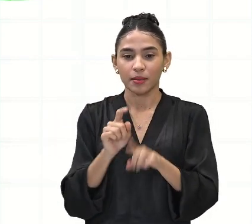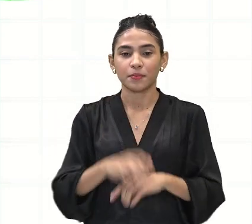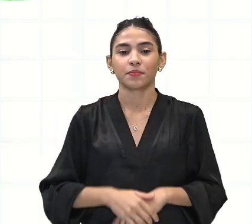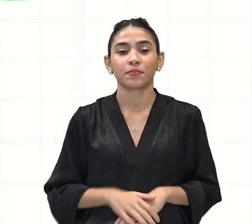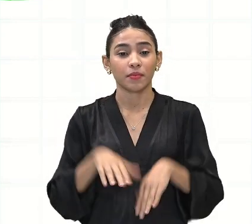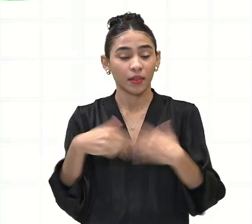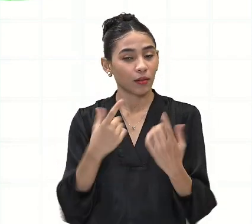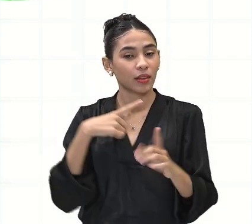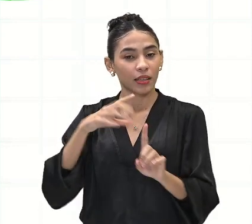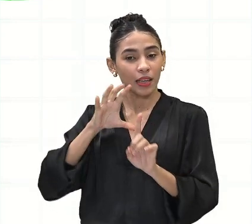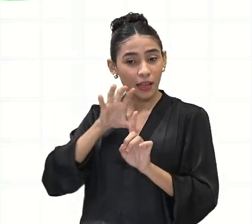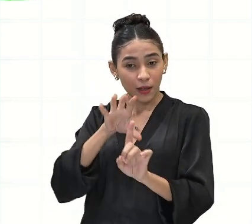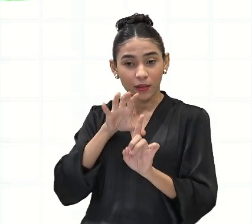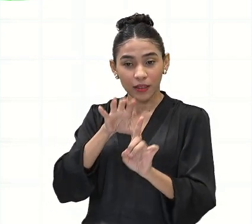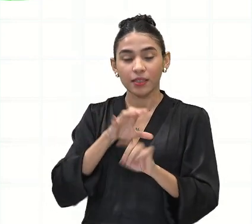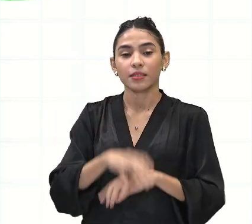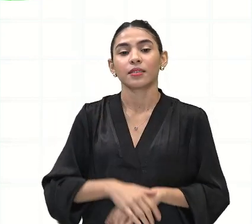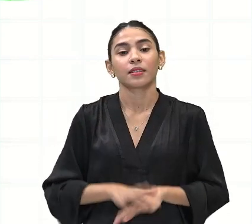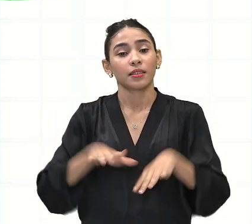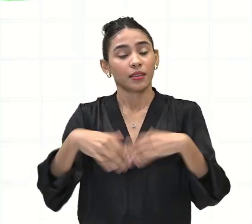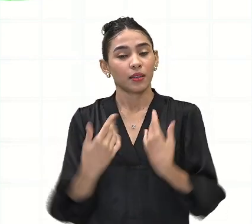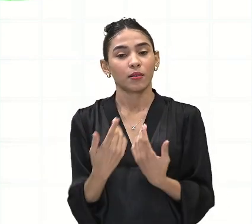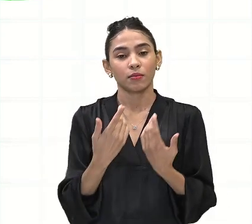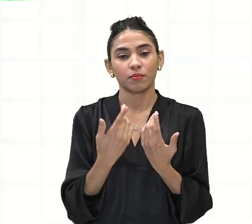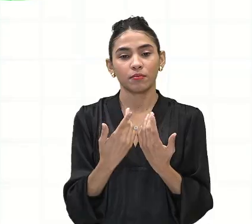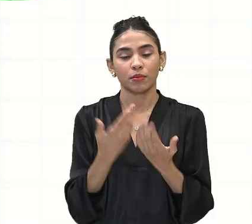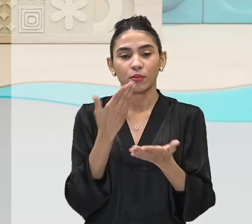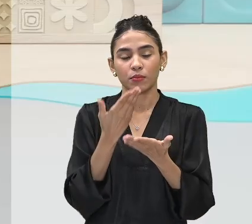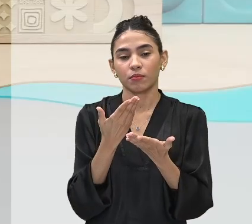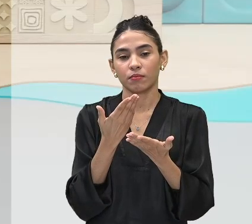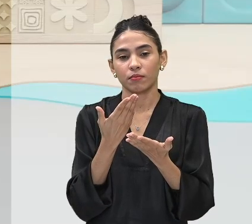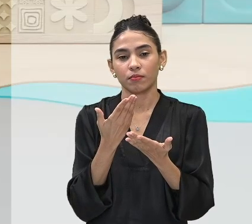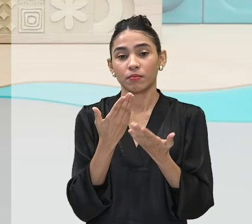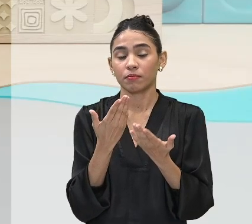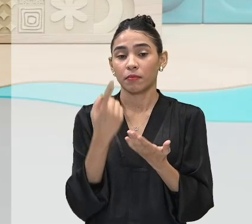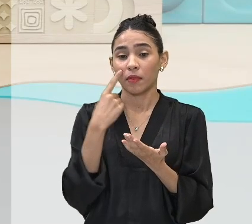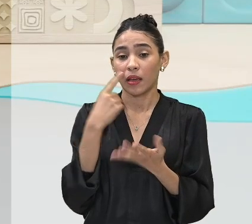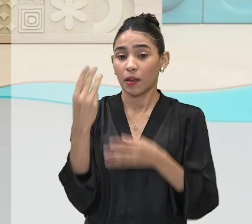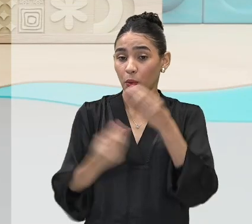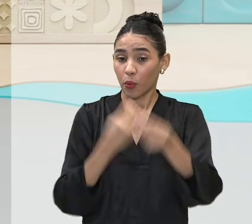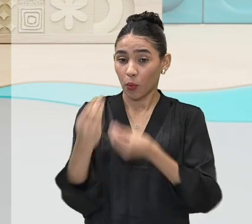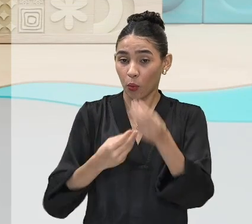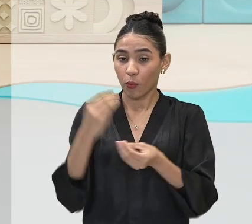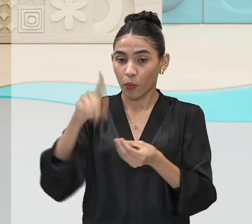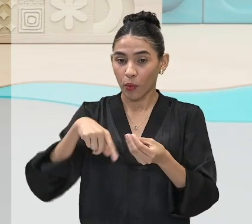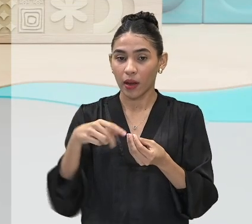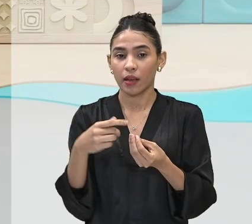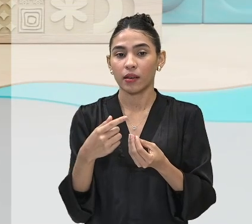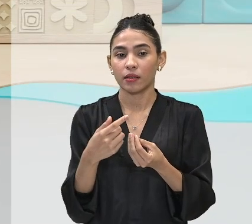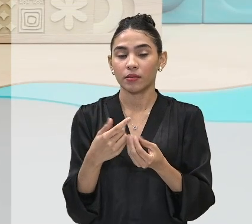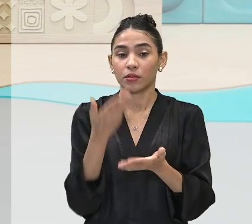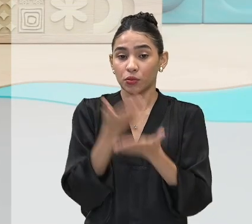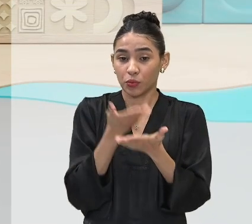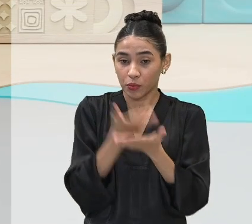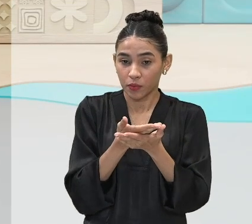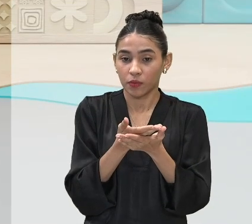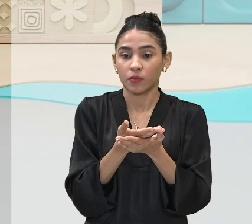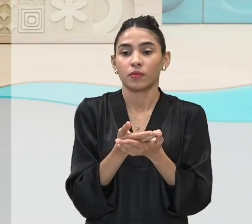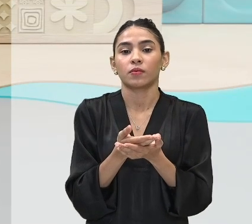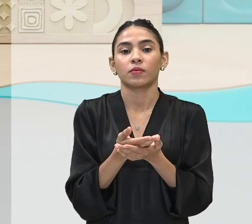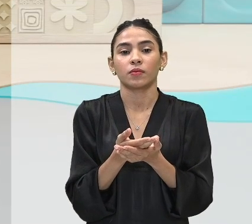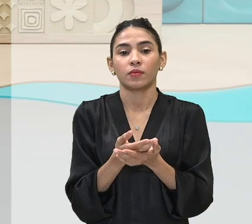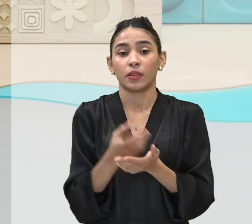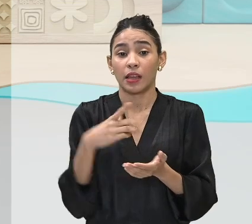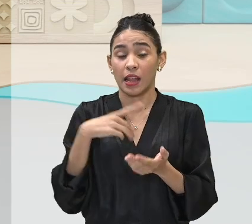essas influências. E para a gente ver um pouquinho sobre como isso é inclusive estudado, a gente tem aqui